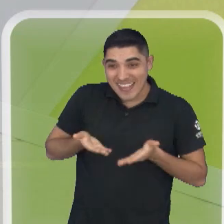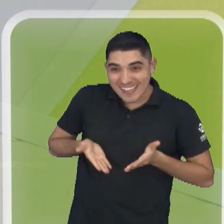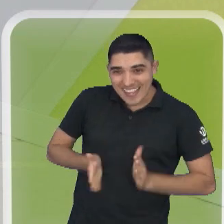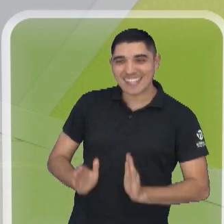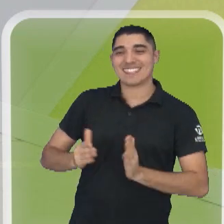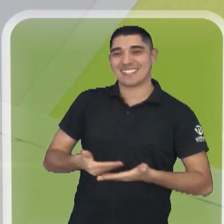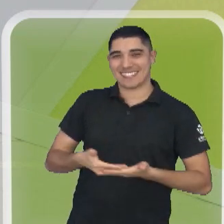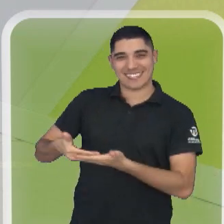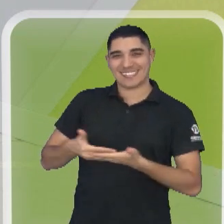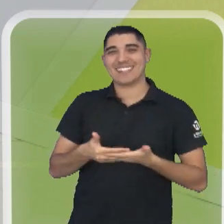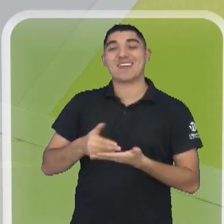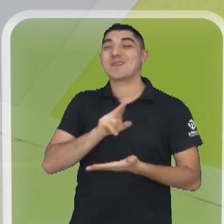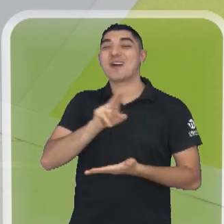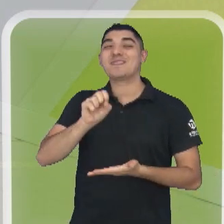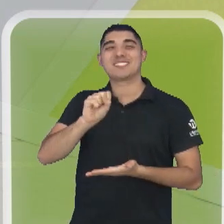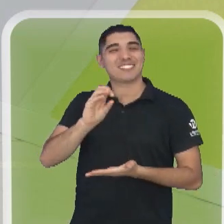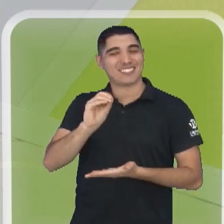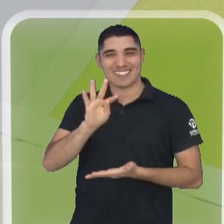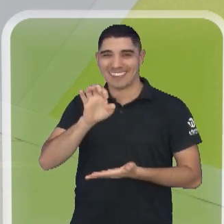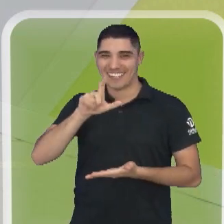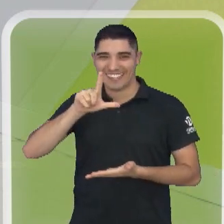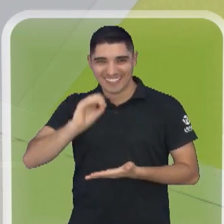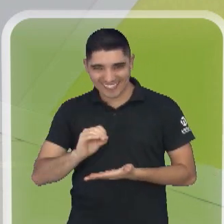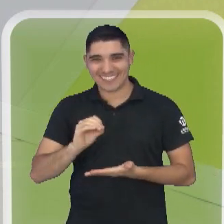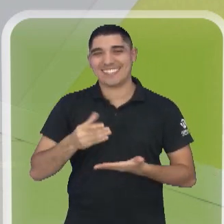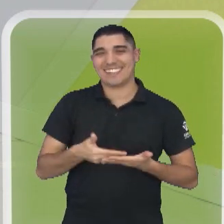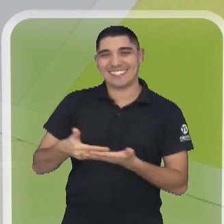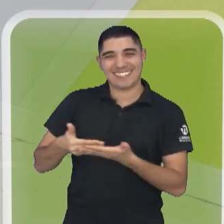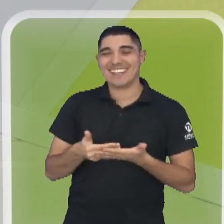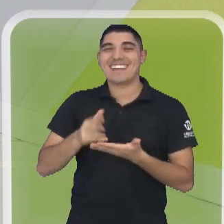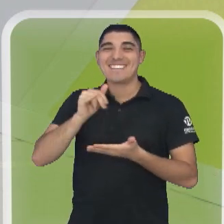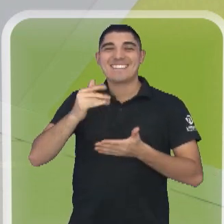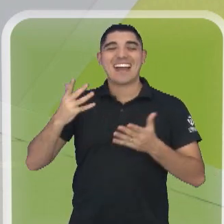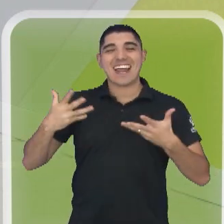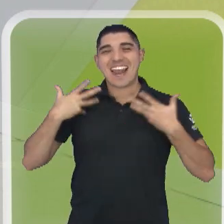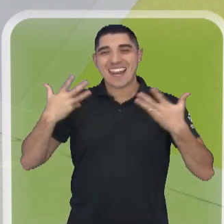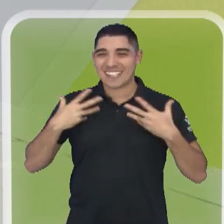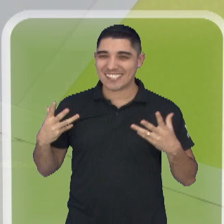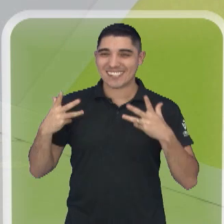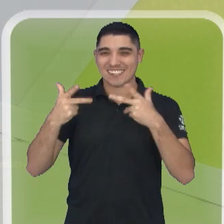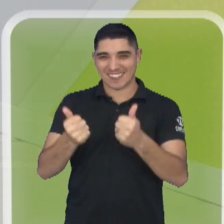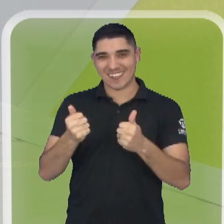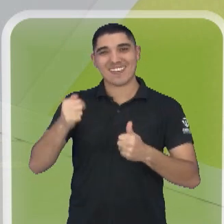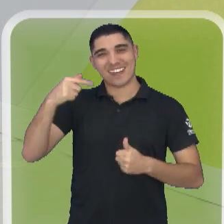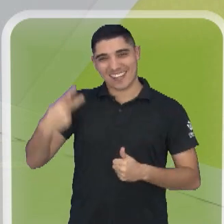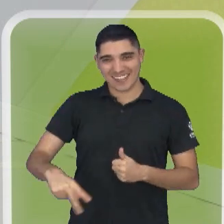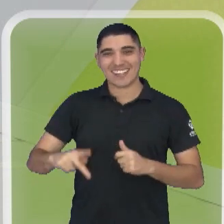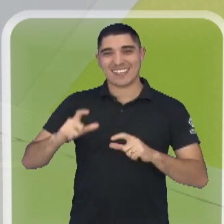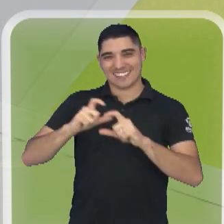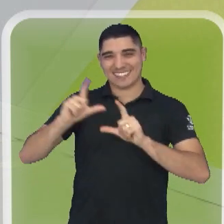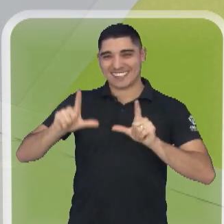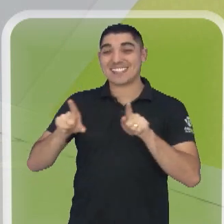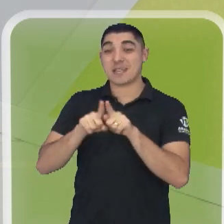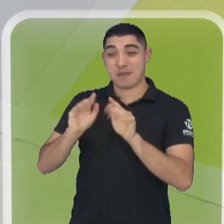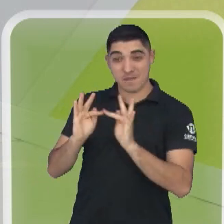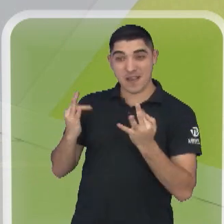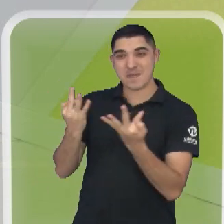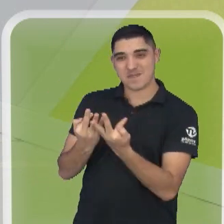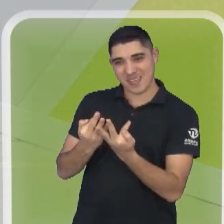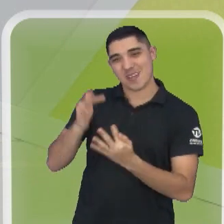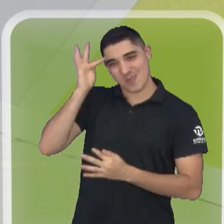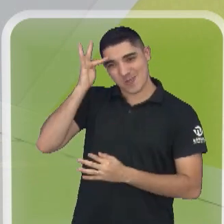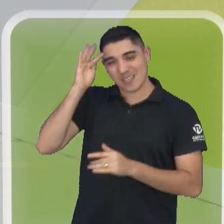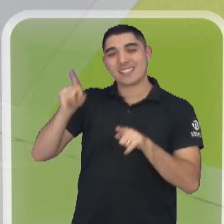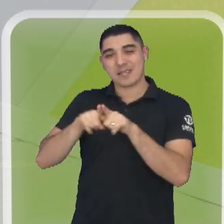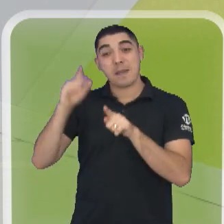Soteldo Júnior. Já ele vem aí para alegrar a nossa TV Câmara e a família do nosso querido Luiz Fernando, tá certo? E da dona Paloma